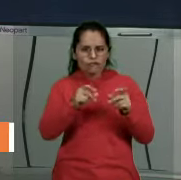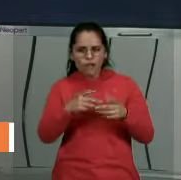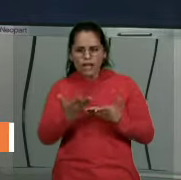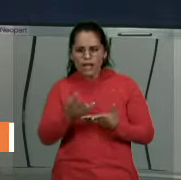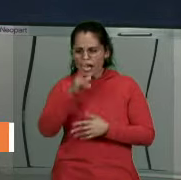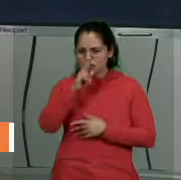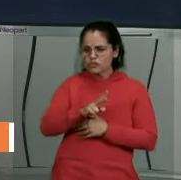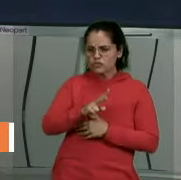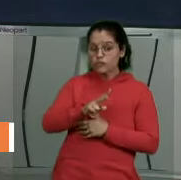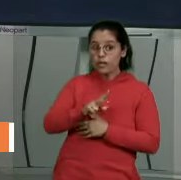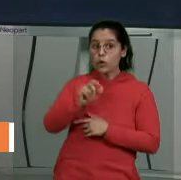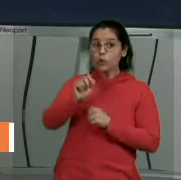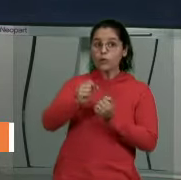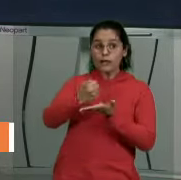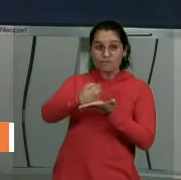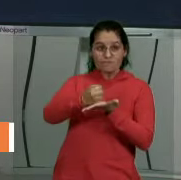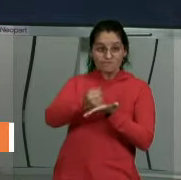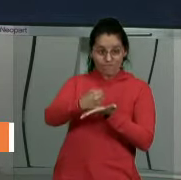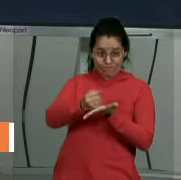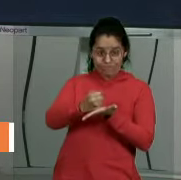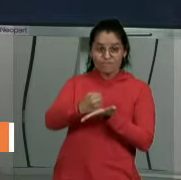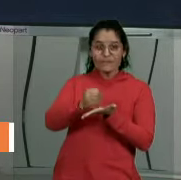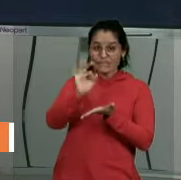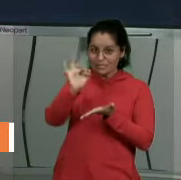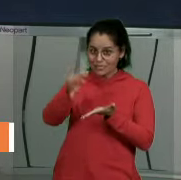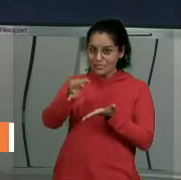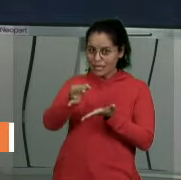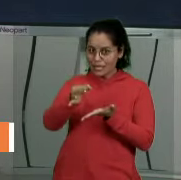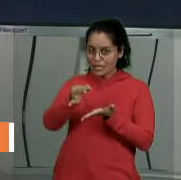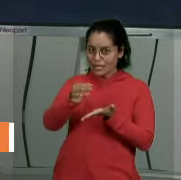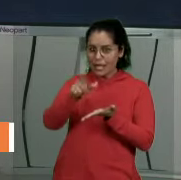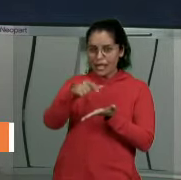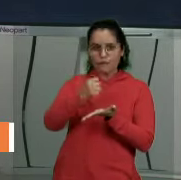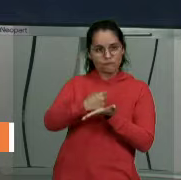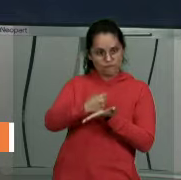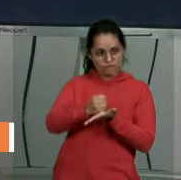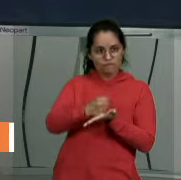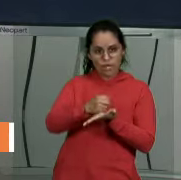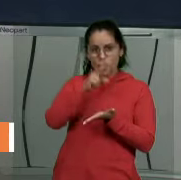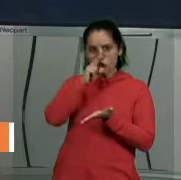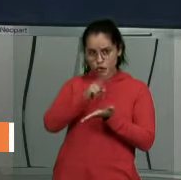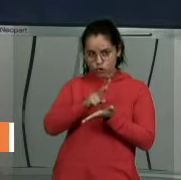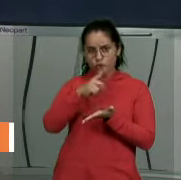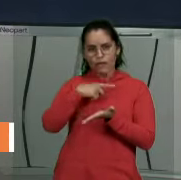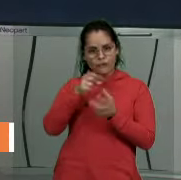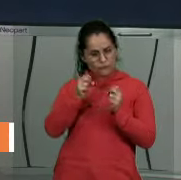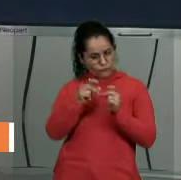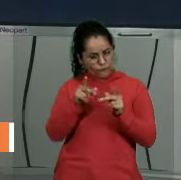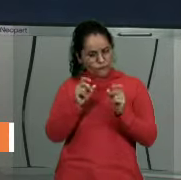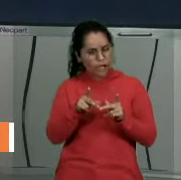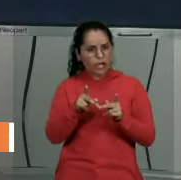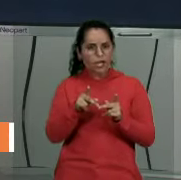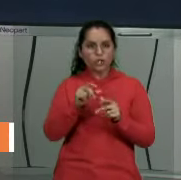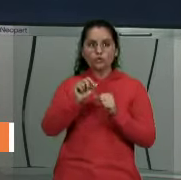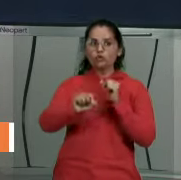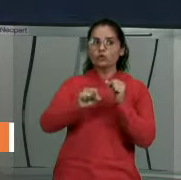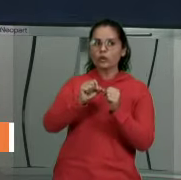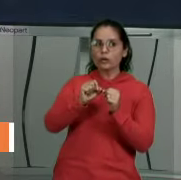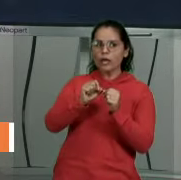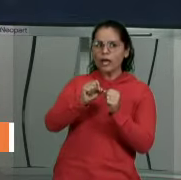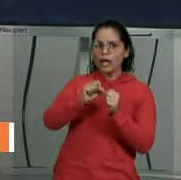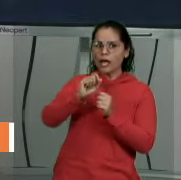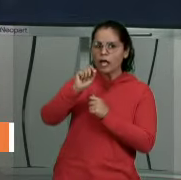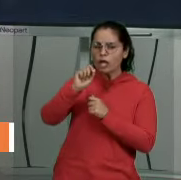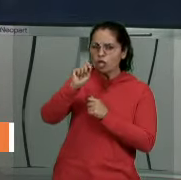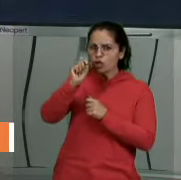vê drogaria. Drogaria é uma farmácia, né? Onde vende drogas.